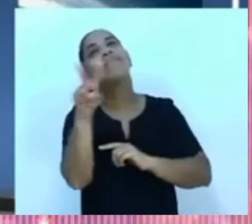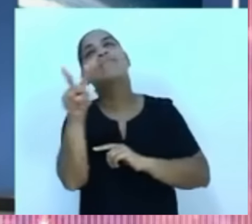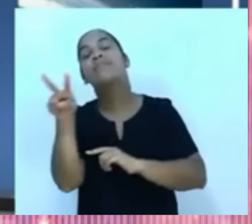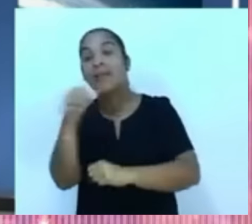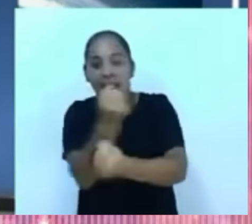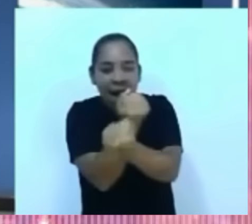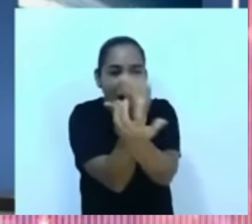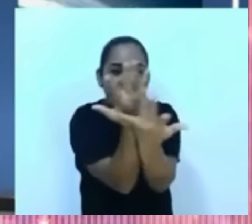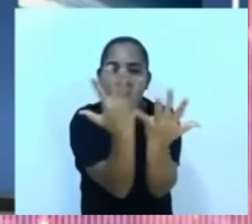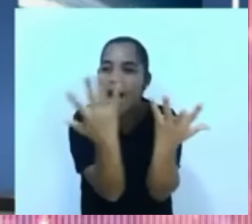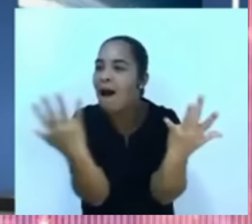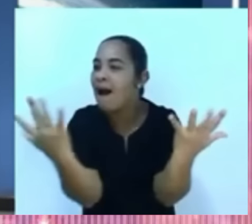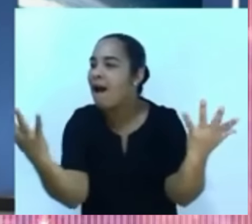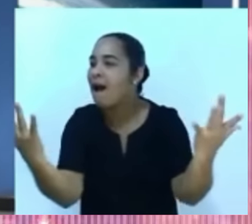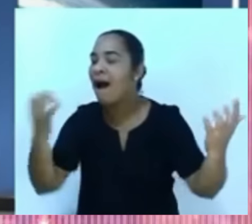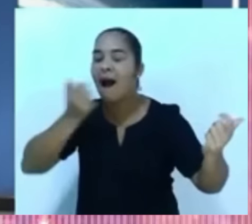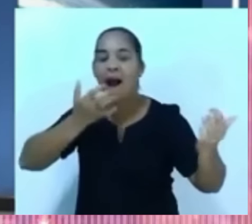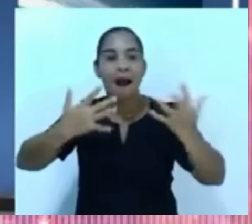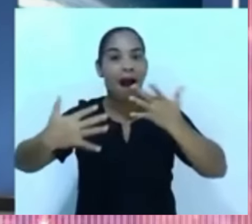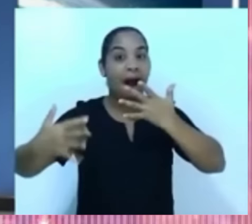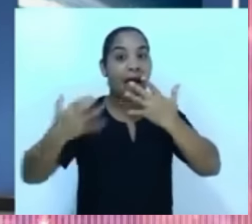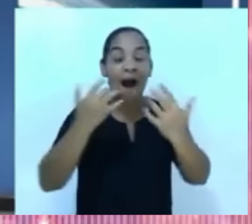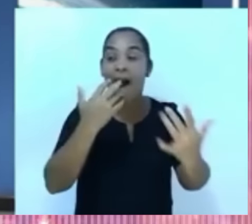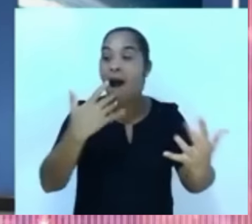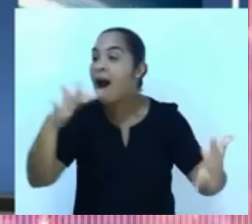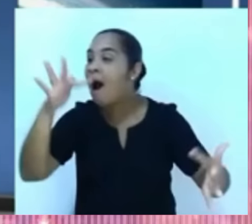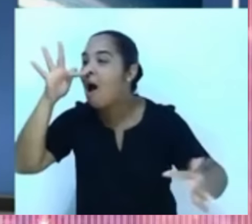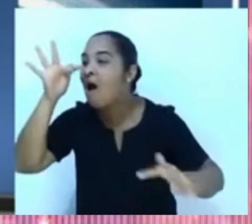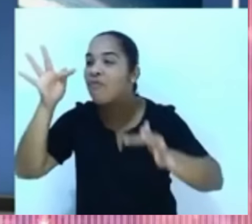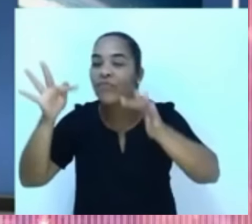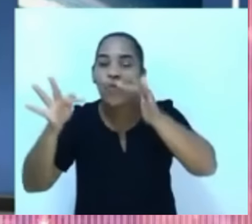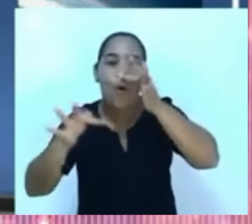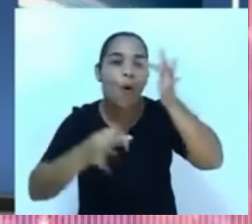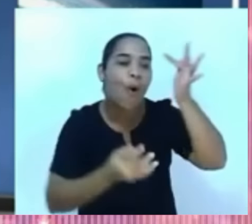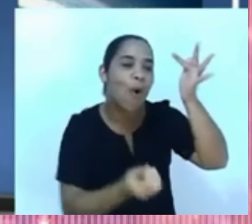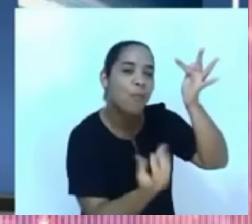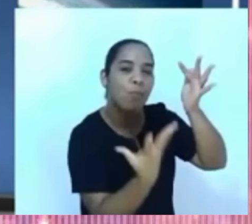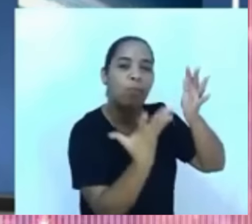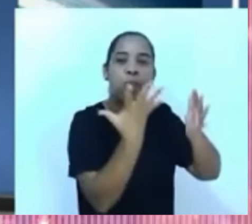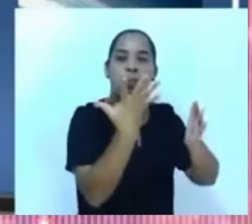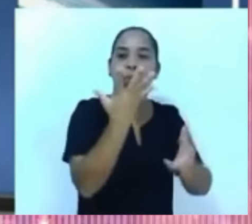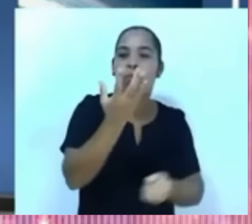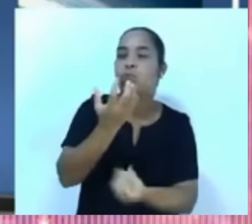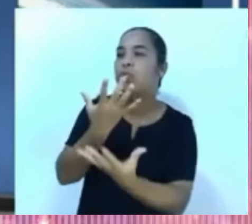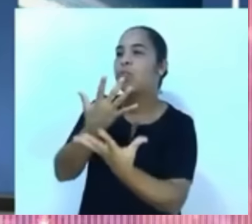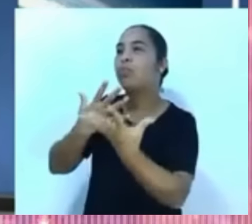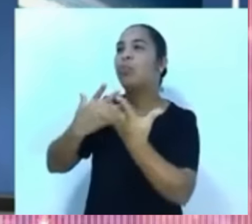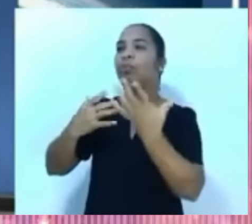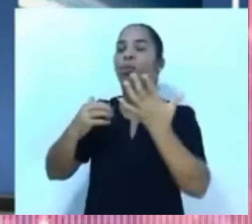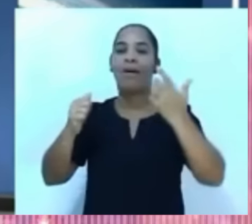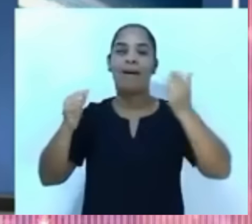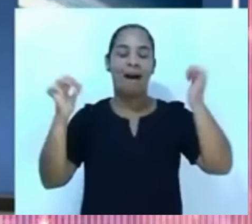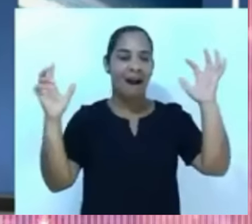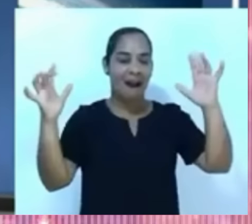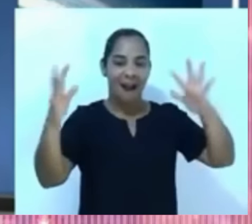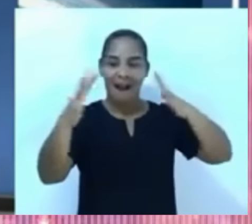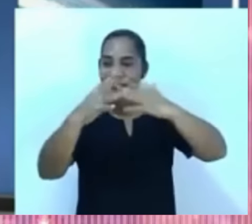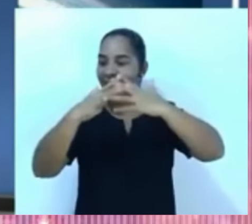salpicado de tonalidades mil das Flores que brotam e que cantam suavemente uma